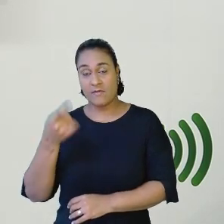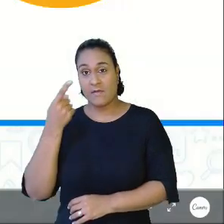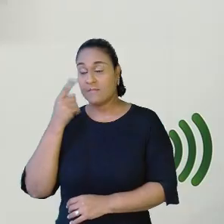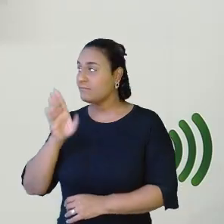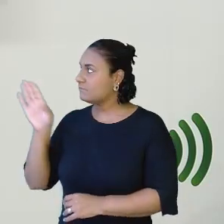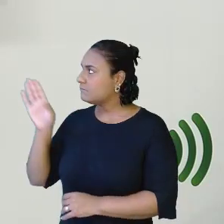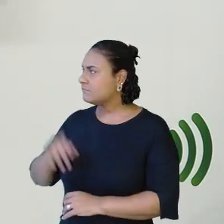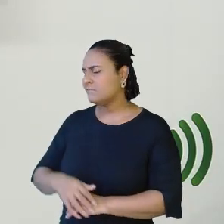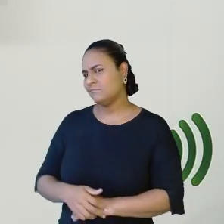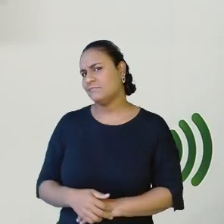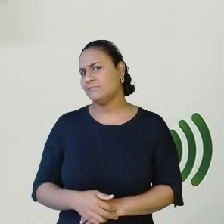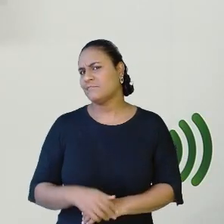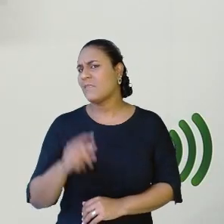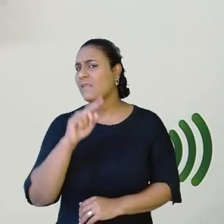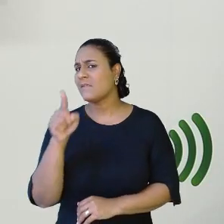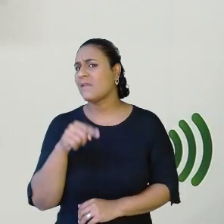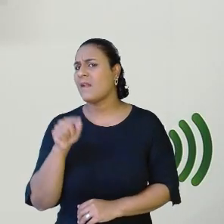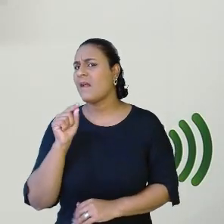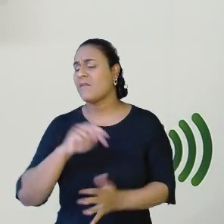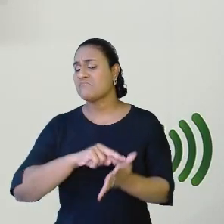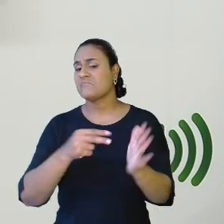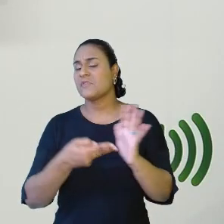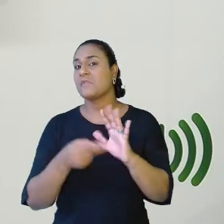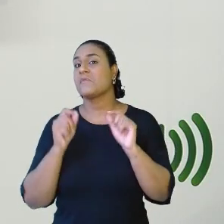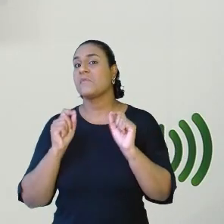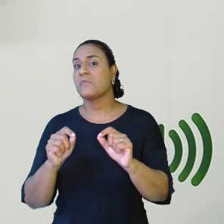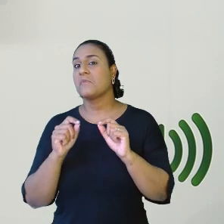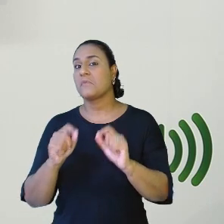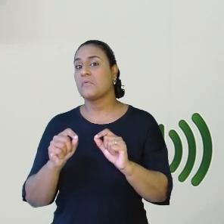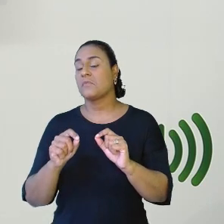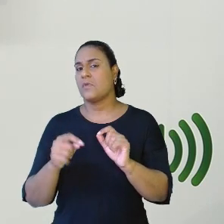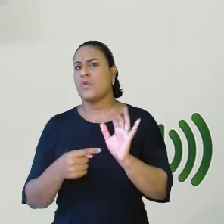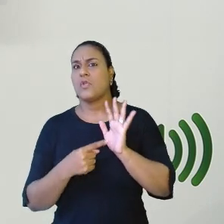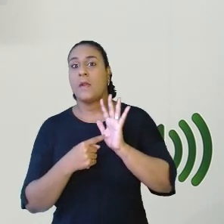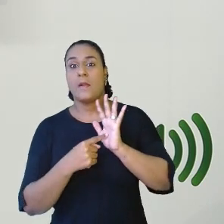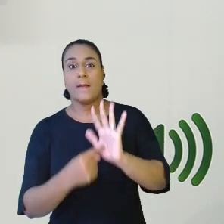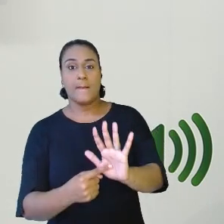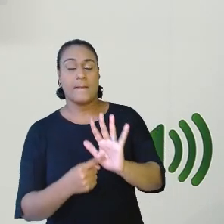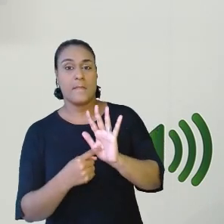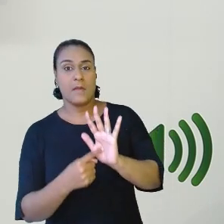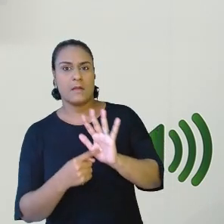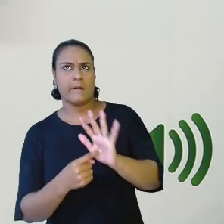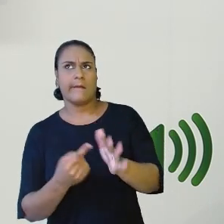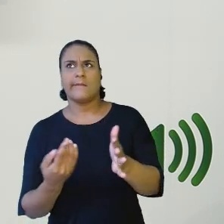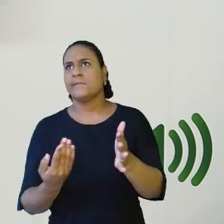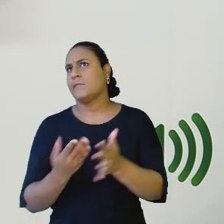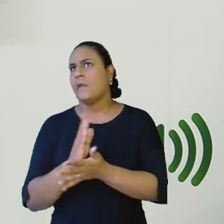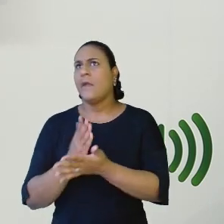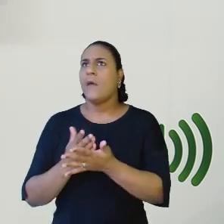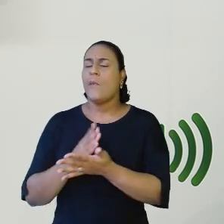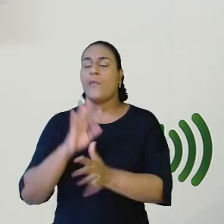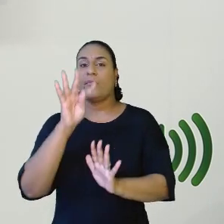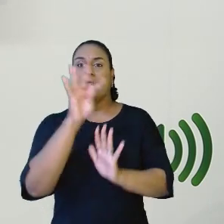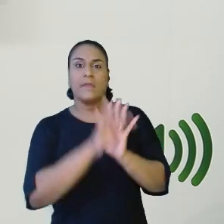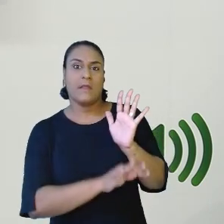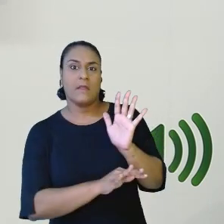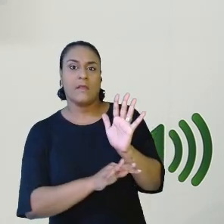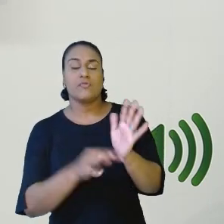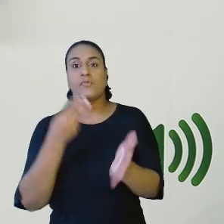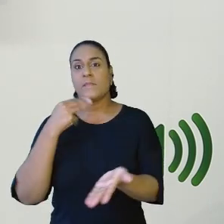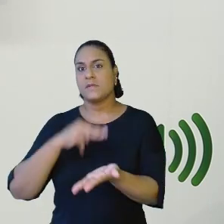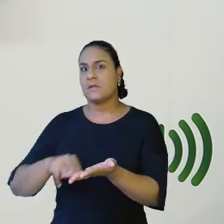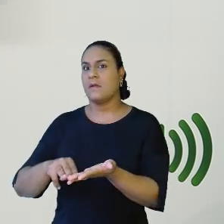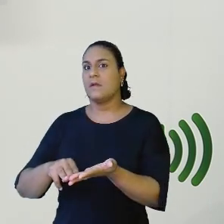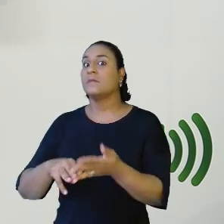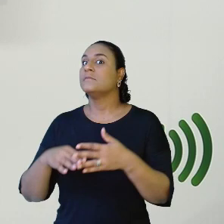que será que elas significam quando aparecem em algum texto, quando aparecem em alguma mensagem? Muitas vezes